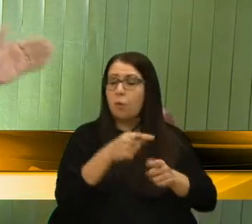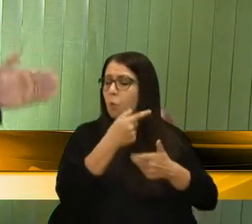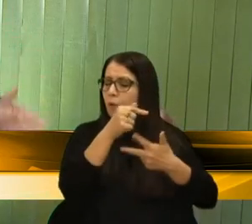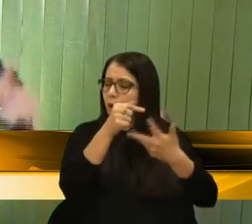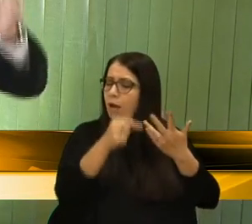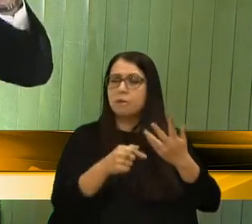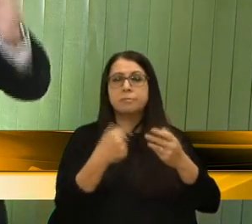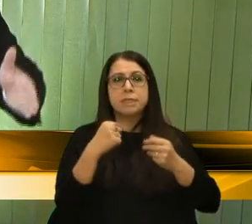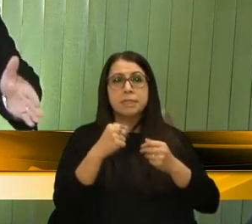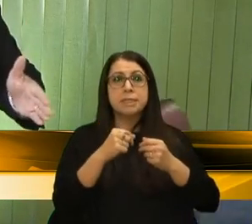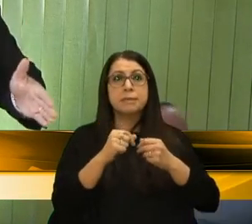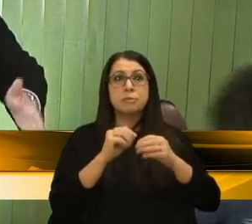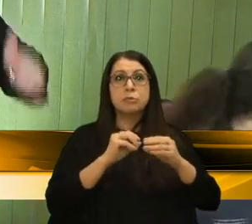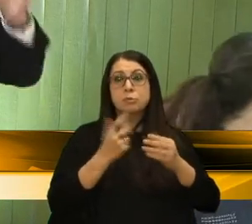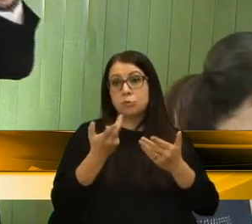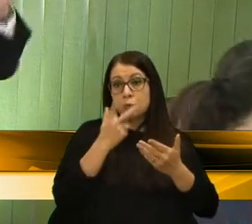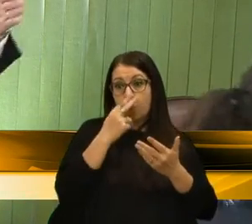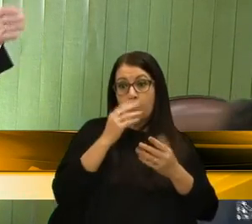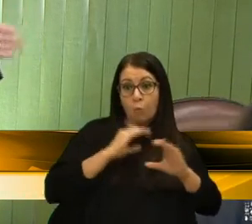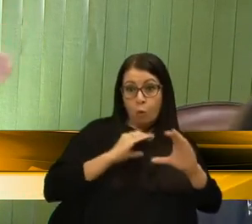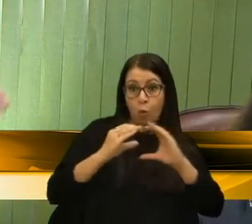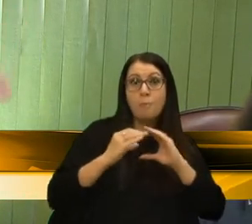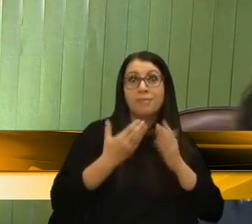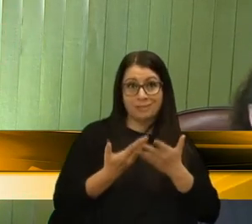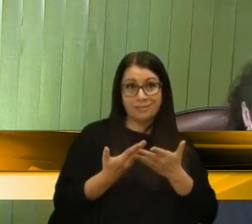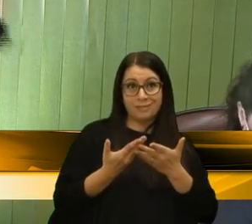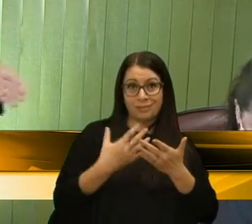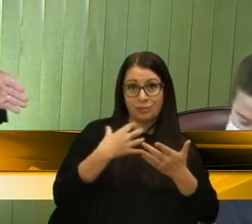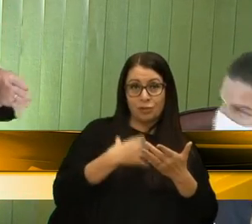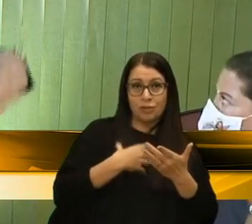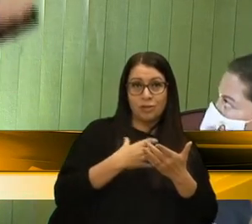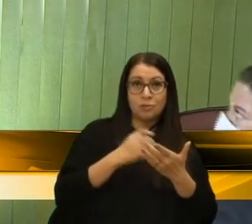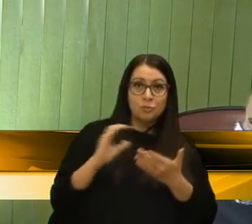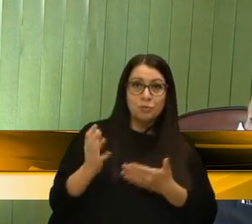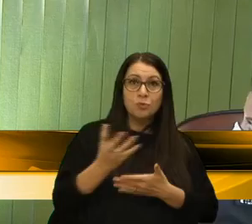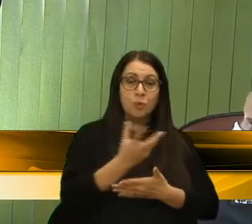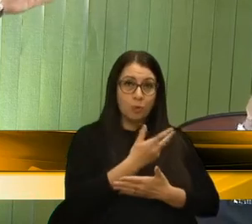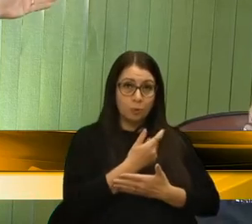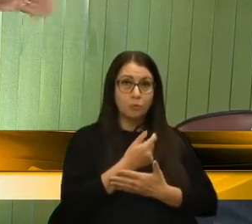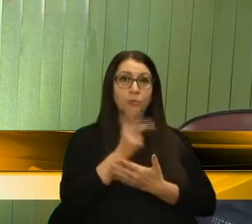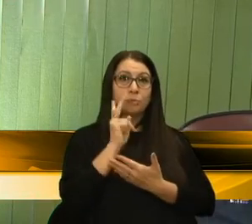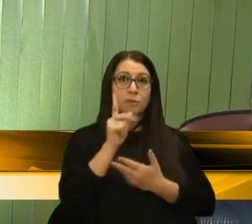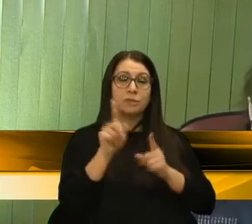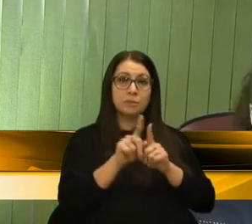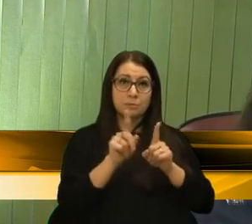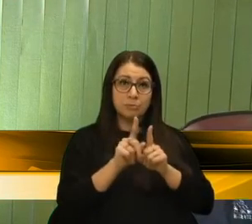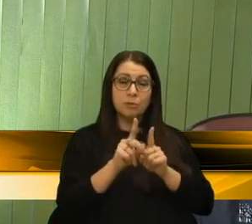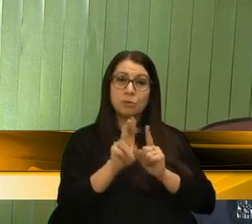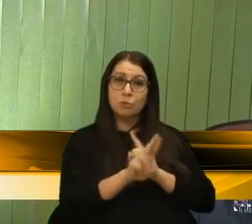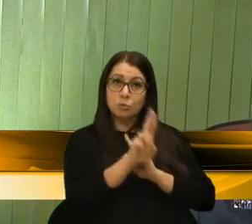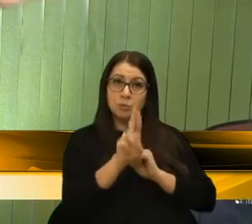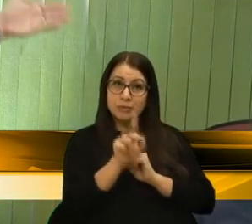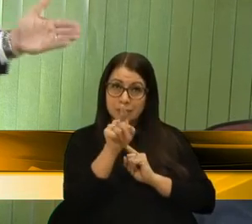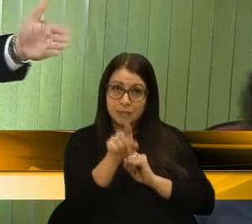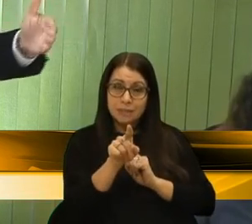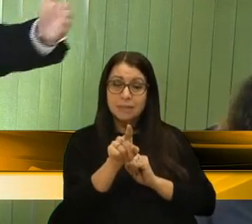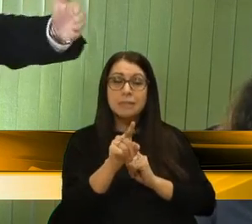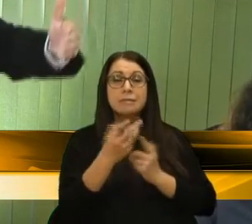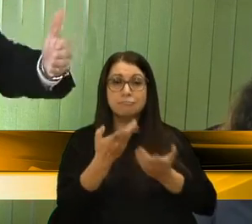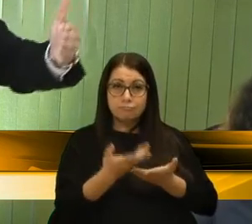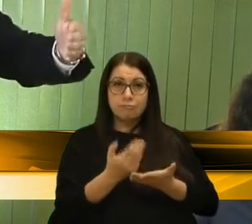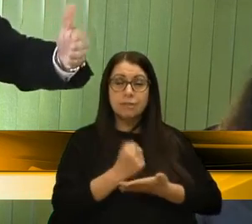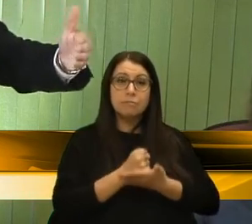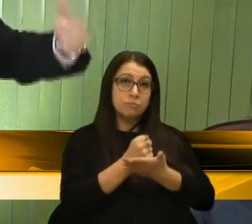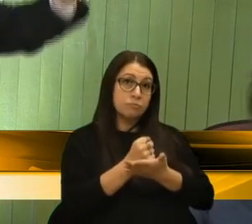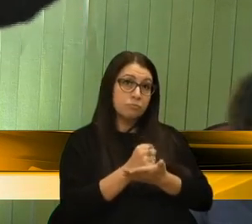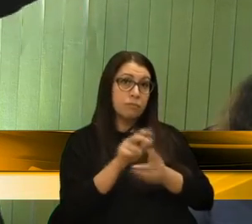precisamos nos comunicar, e nos comunicar de maneira massiva, nós poderemos, inclusive, utilizar esse mecanismo, que